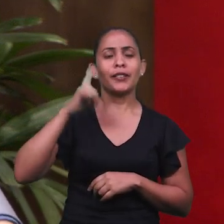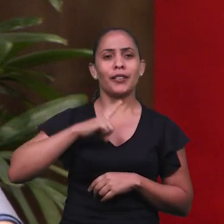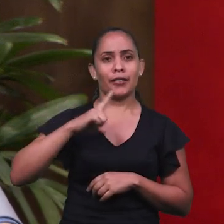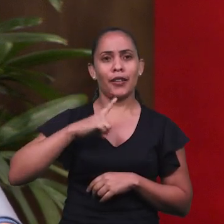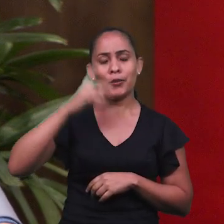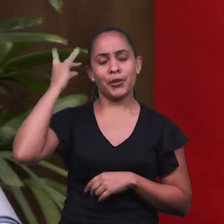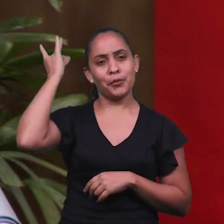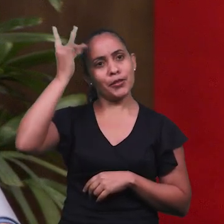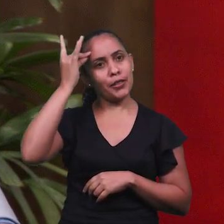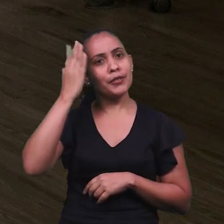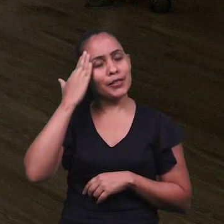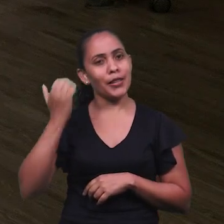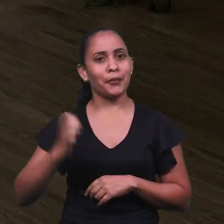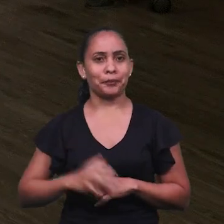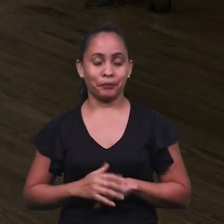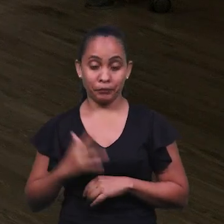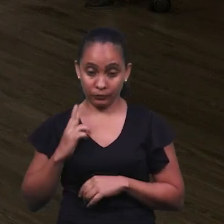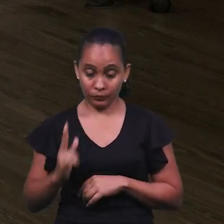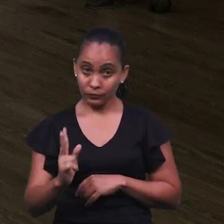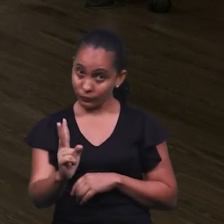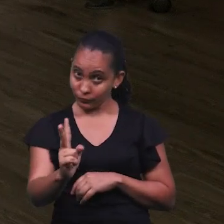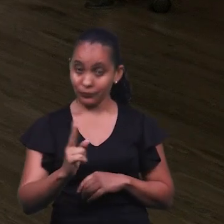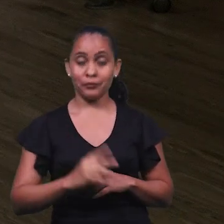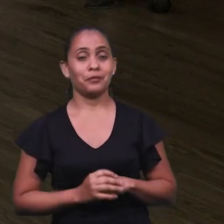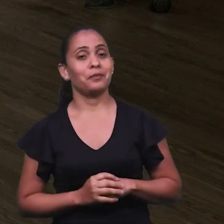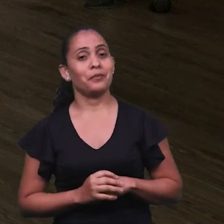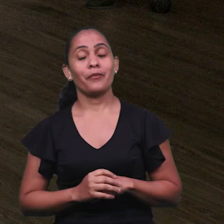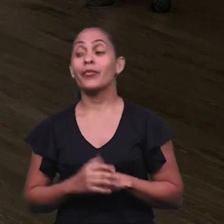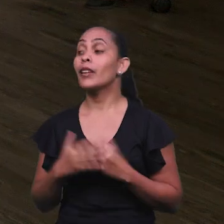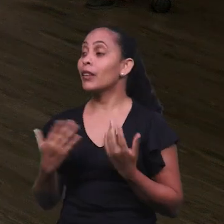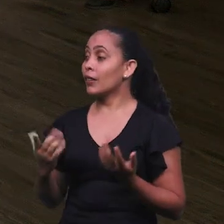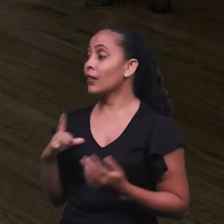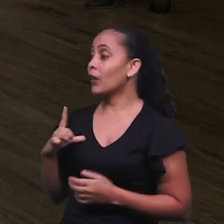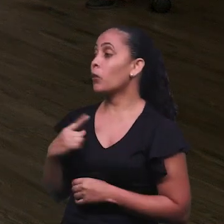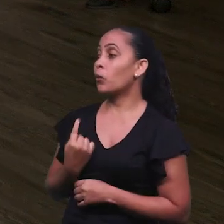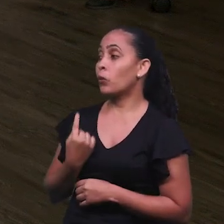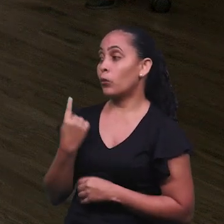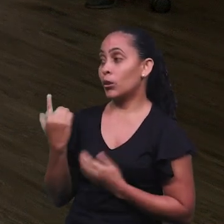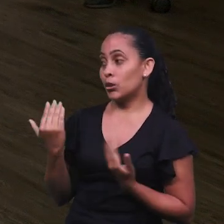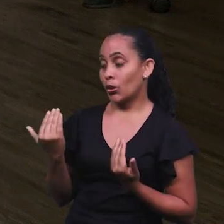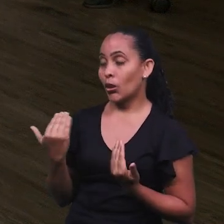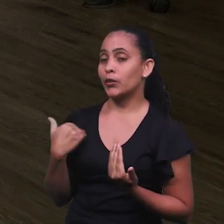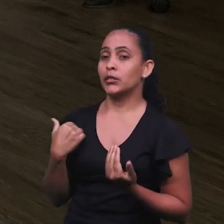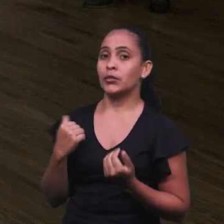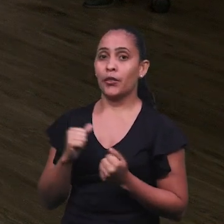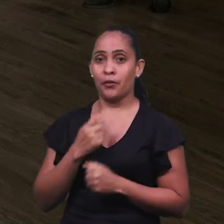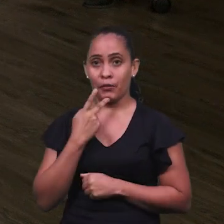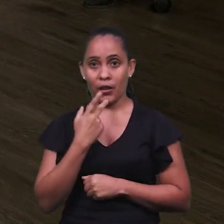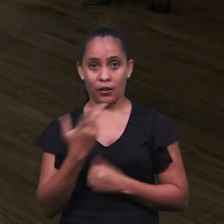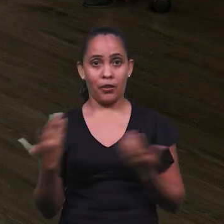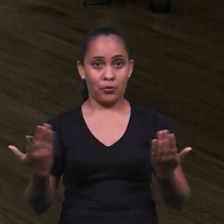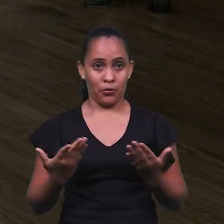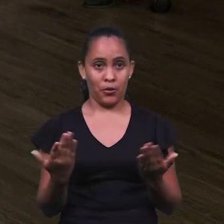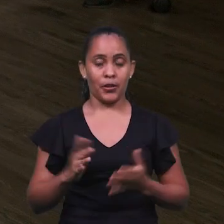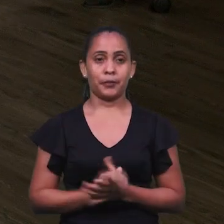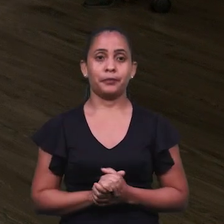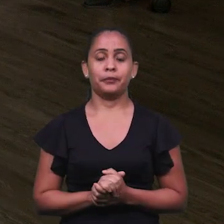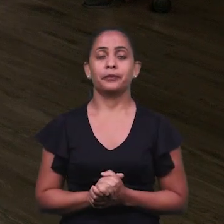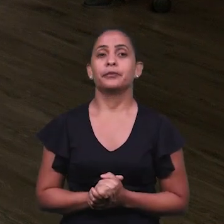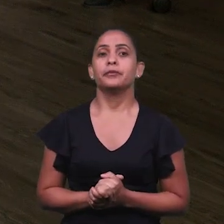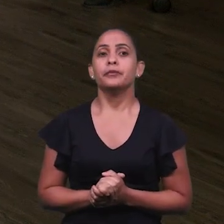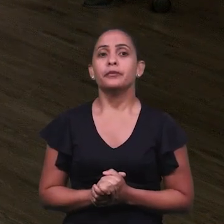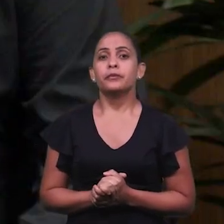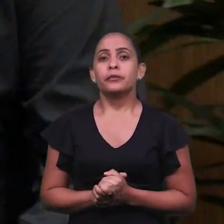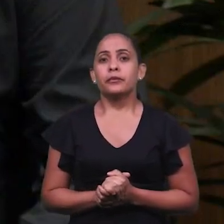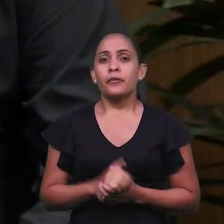Espírito Santo que conseguem. Amém. Vamos seguir aqui? Nínive, temos ainda uma jovem que vai participar aqui. Temos, pastor, é a